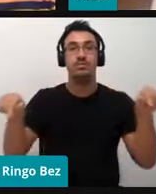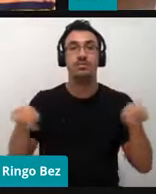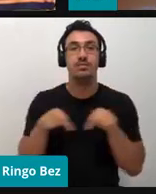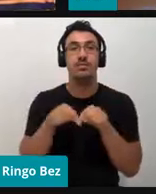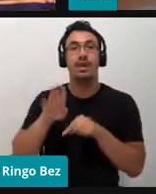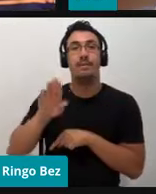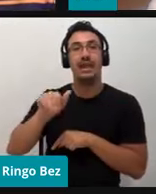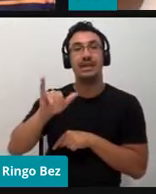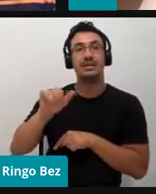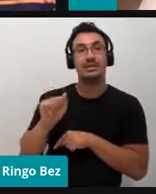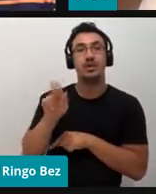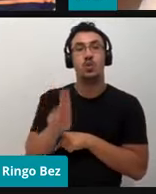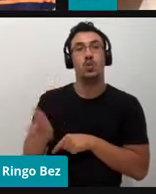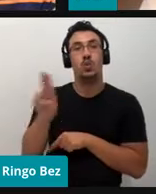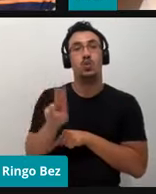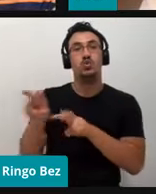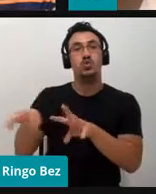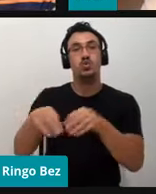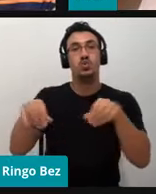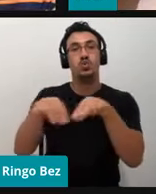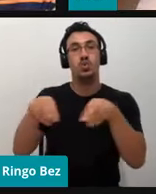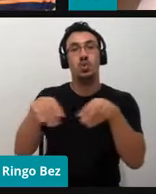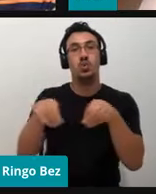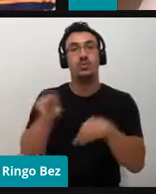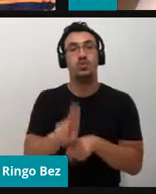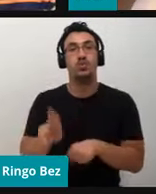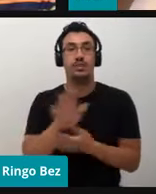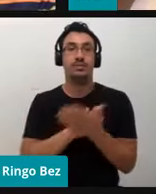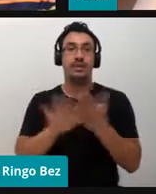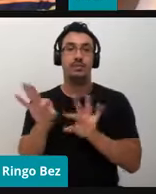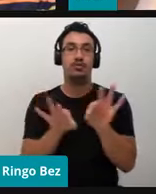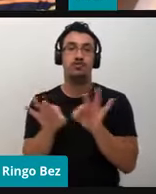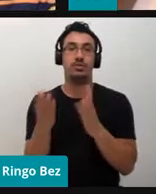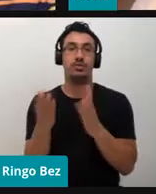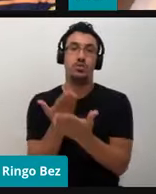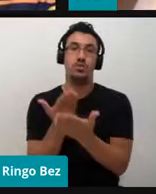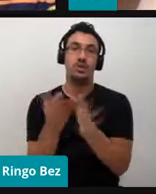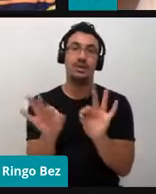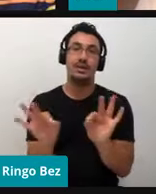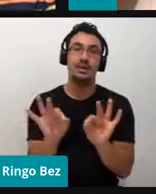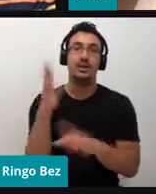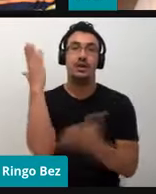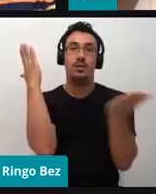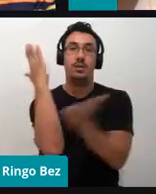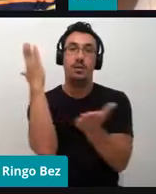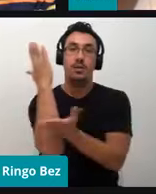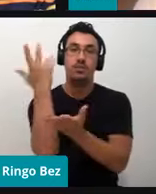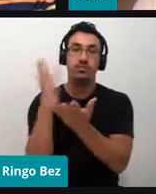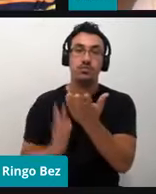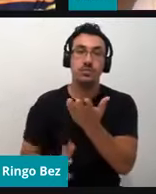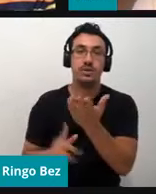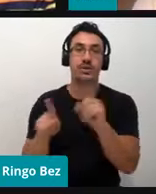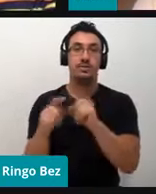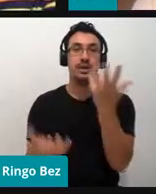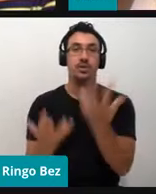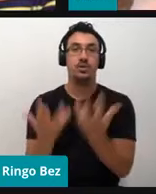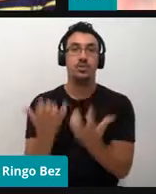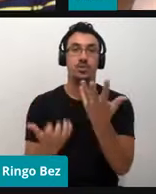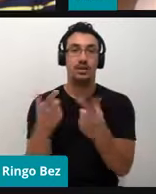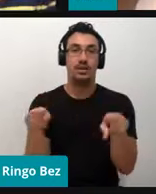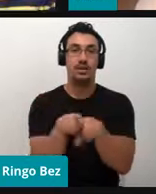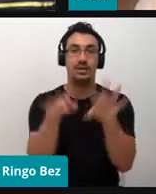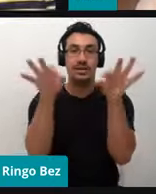conversão do uso do solo sem planejamento, que é, basicamente, desmatamento e queimada. Certo? Bom,